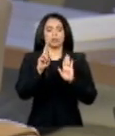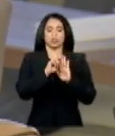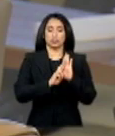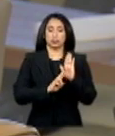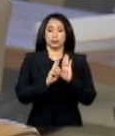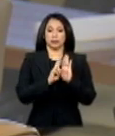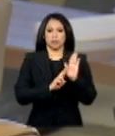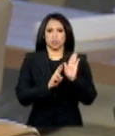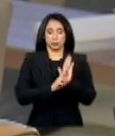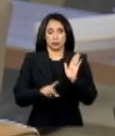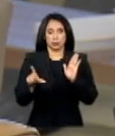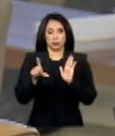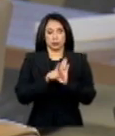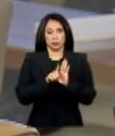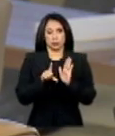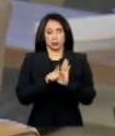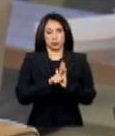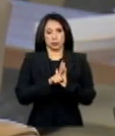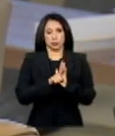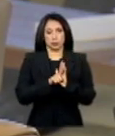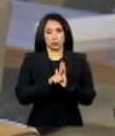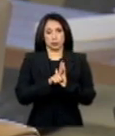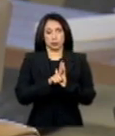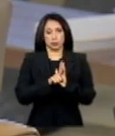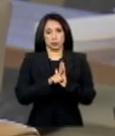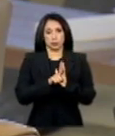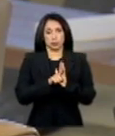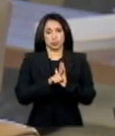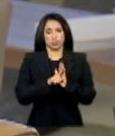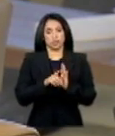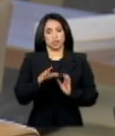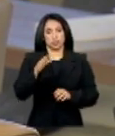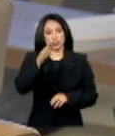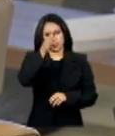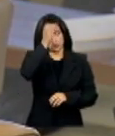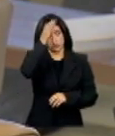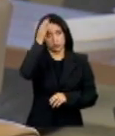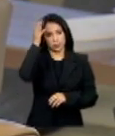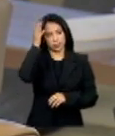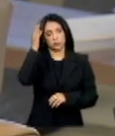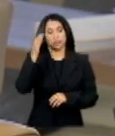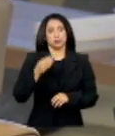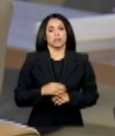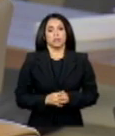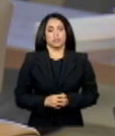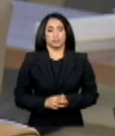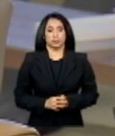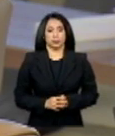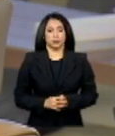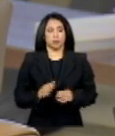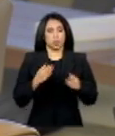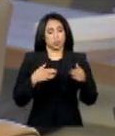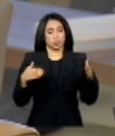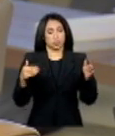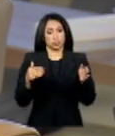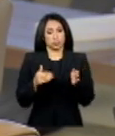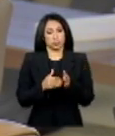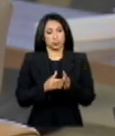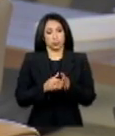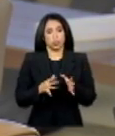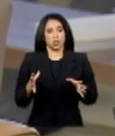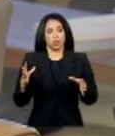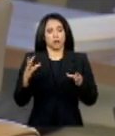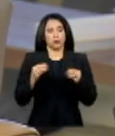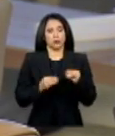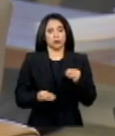consumidor e as leis consumeristas e portanto há aqui competência concorrente eu vou juntar à declaração de